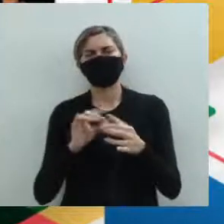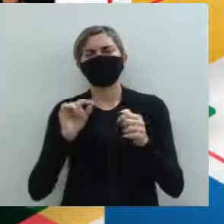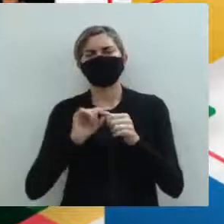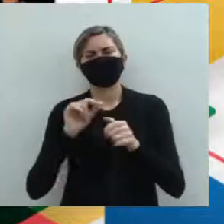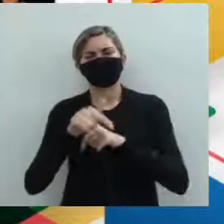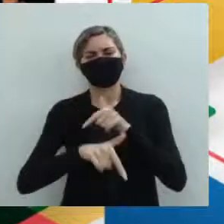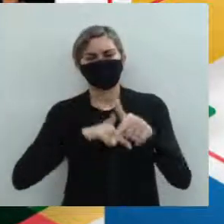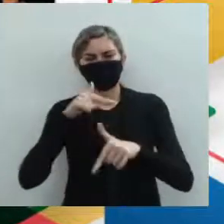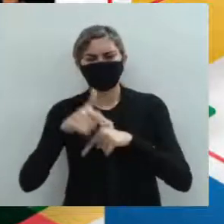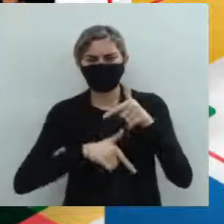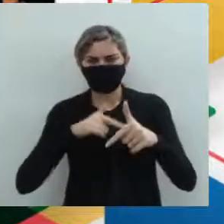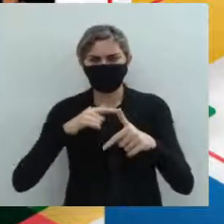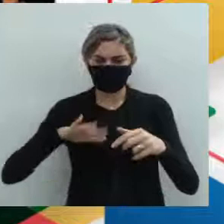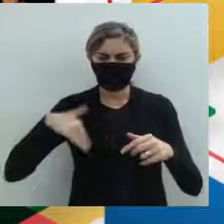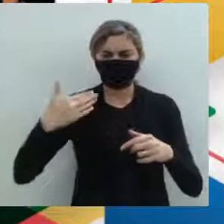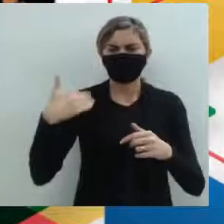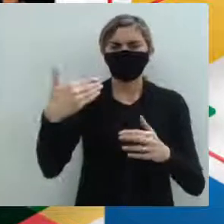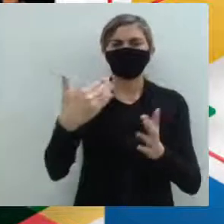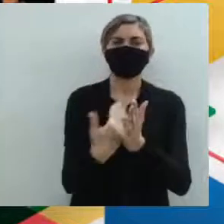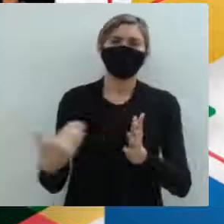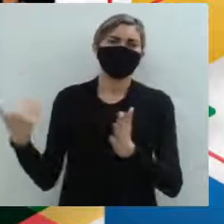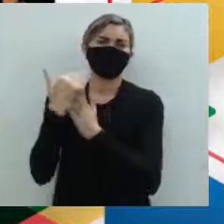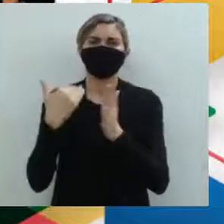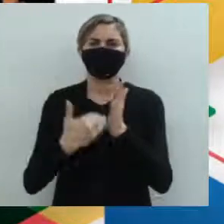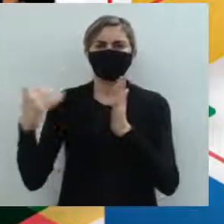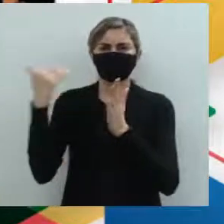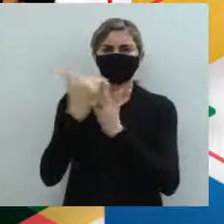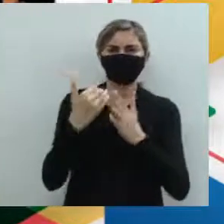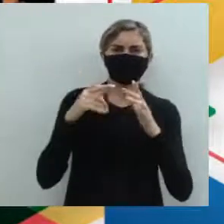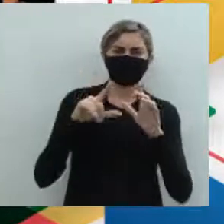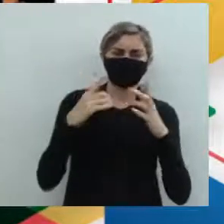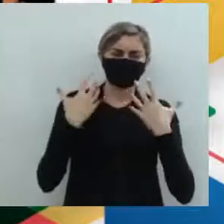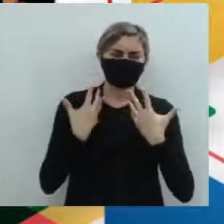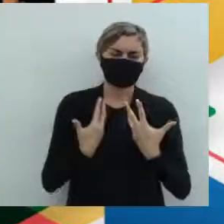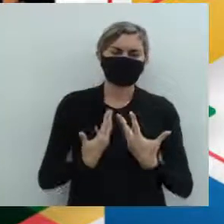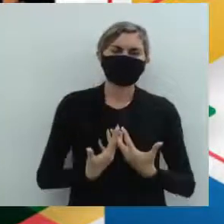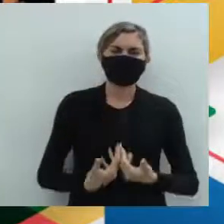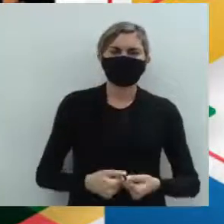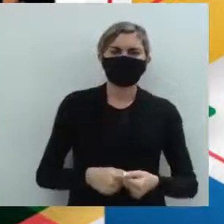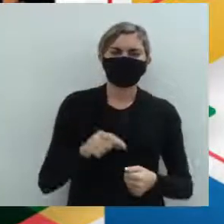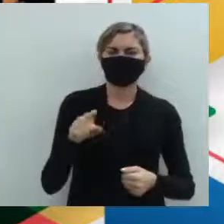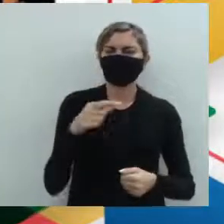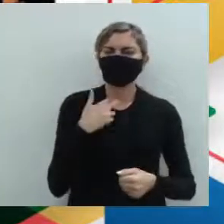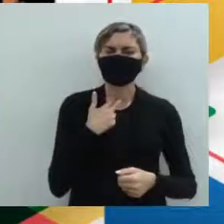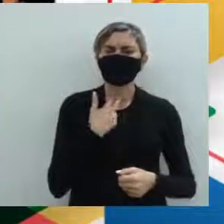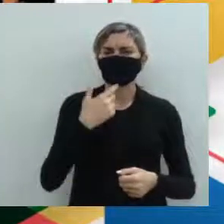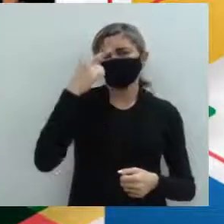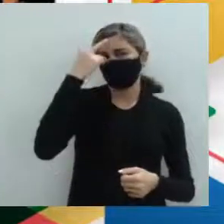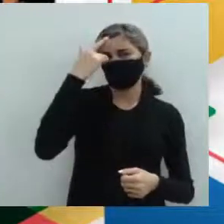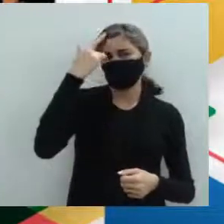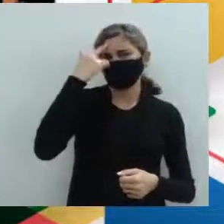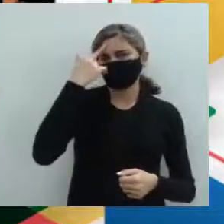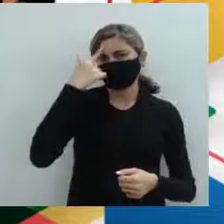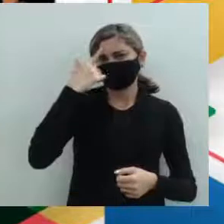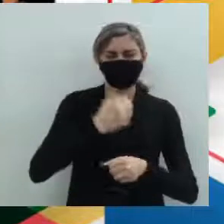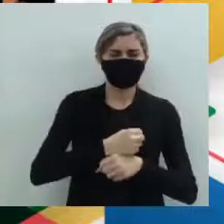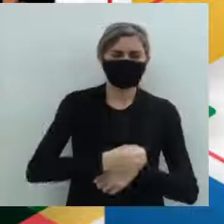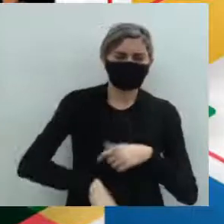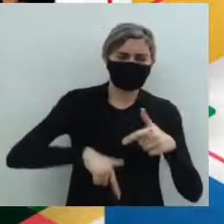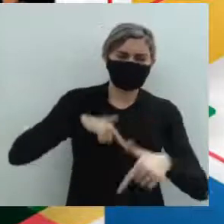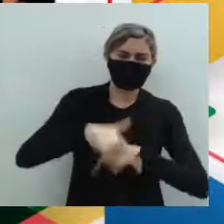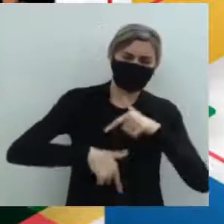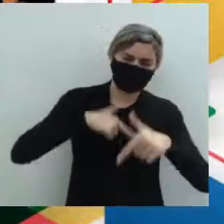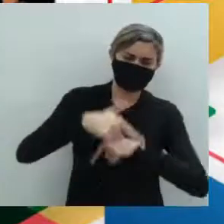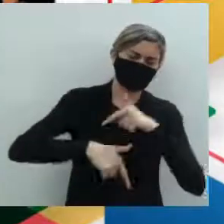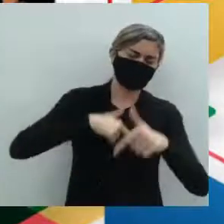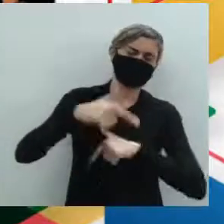o trabalhador trabalhe cada vez mais e fique cada vez mais cansado e ele não possa nem pensar sobre a exploração, ele não possa